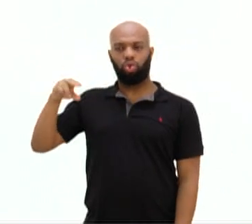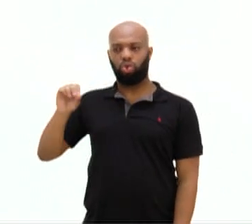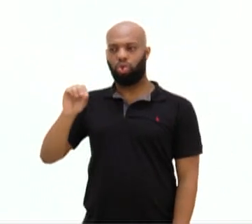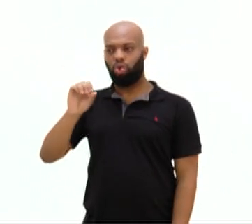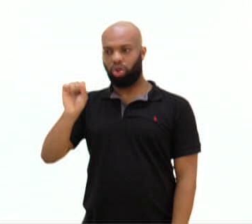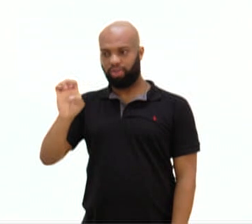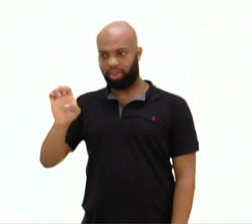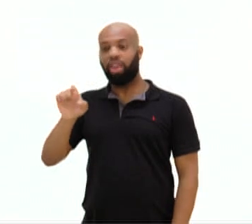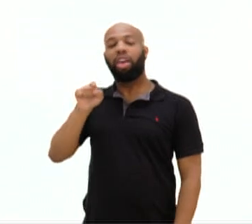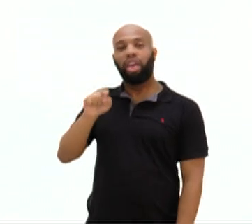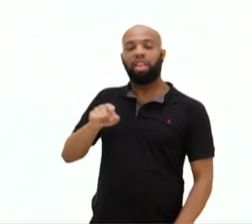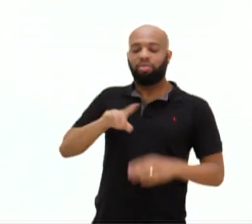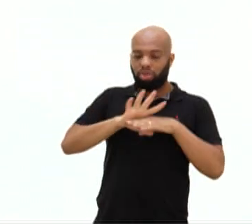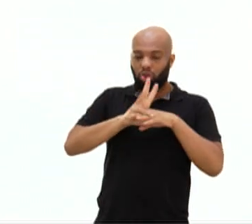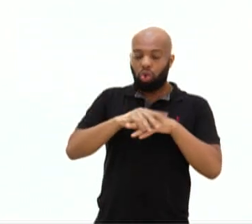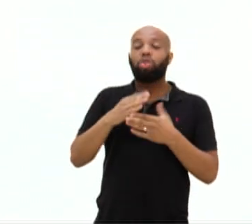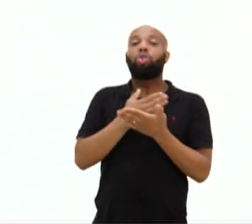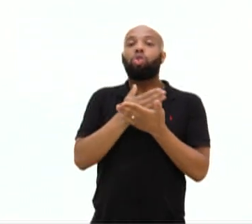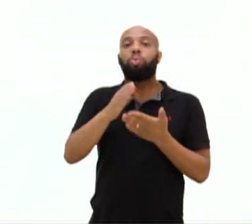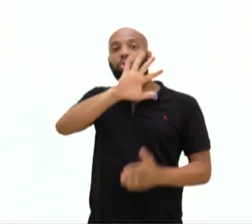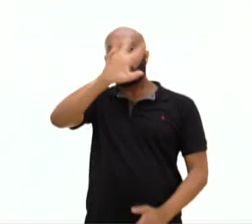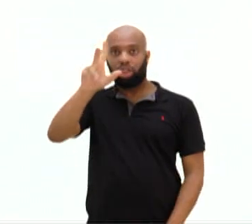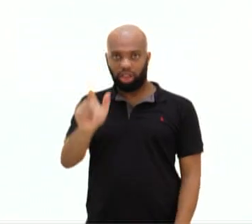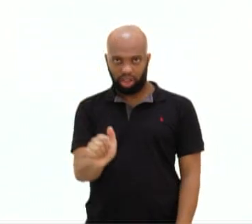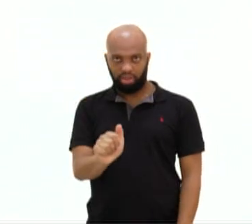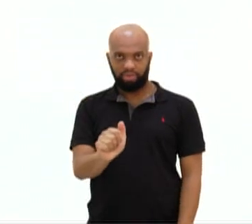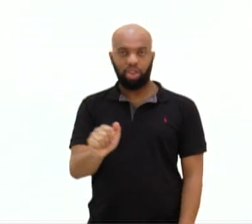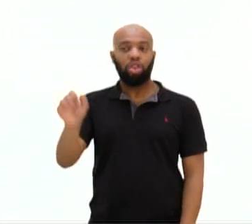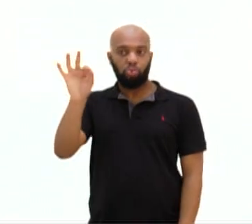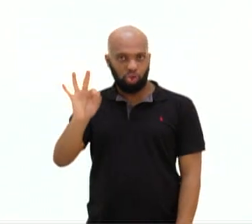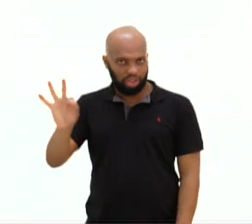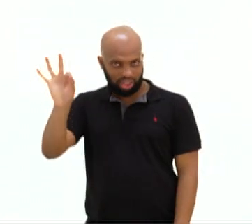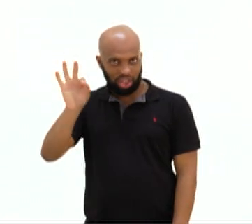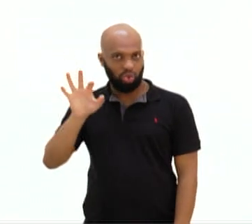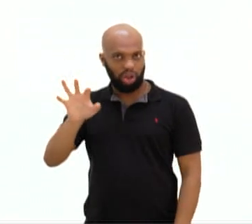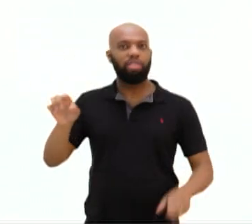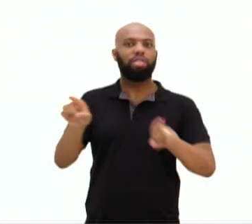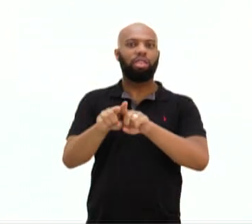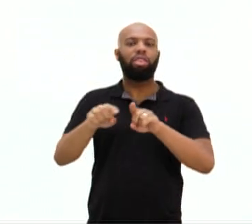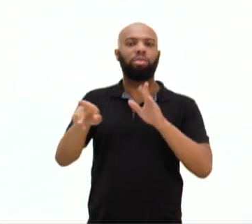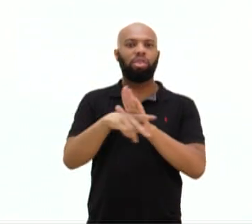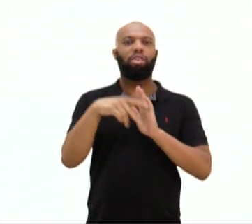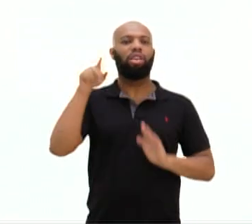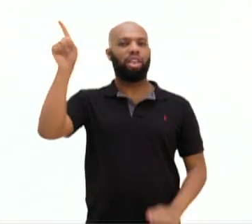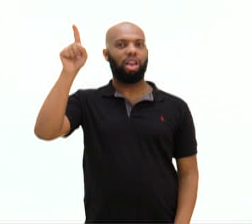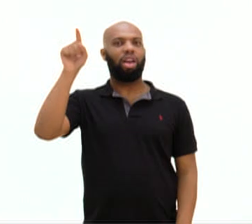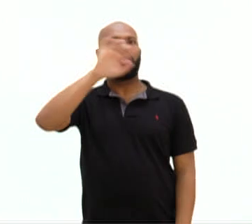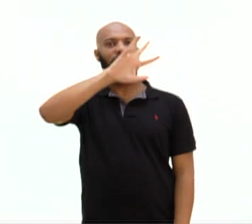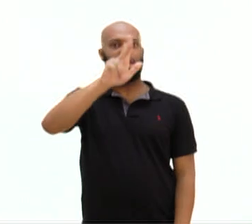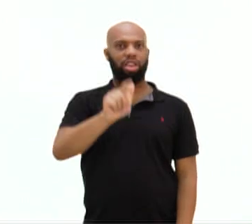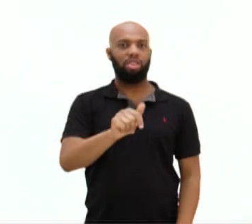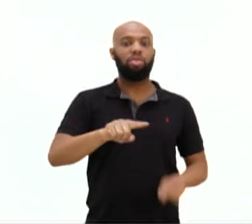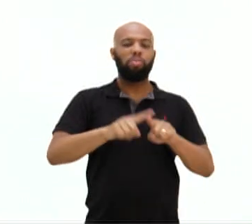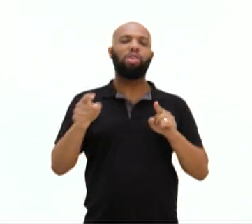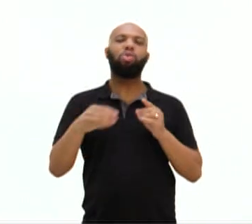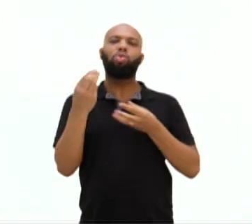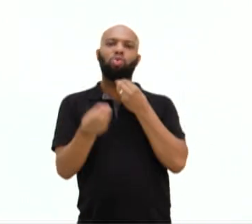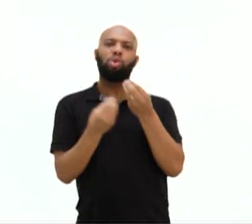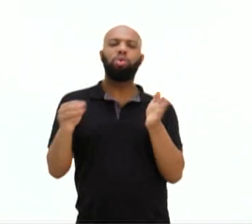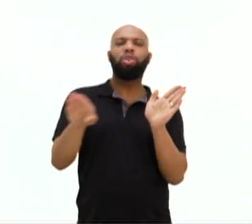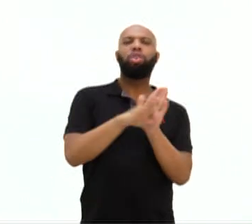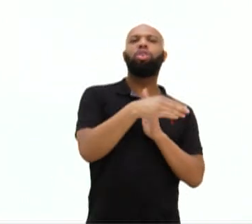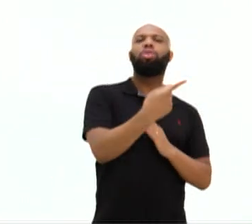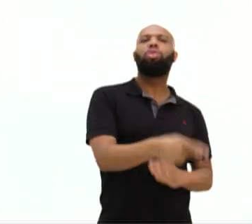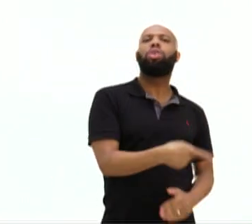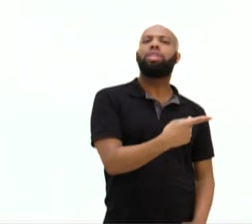Essa doença ela é de origem africana, o mosquito também é de origem africana, gente. Como é que ele chegou no Brasil? Ele já chegou no Brasil na época do descobrimento,